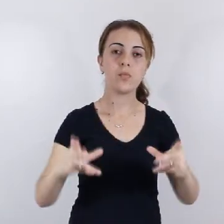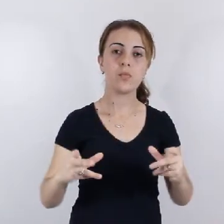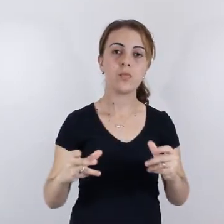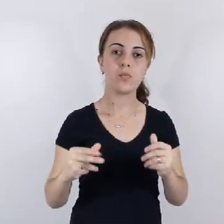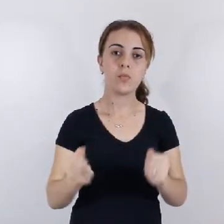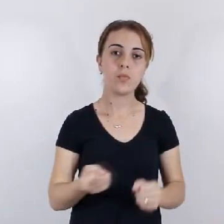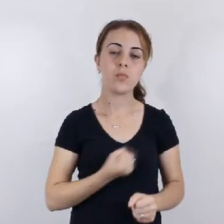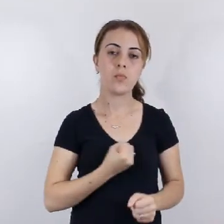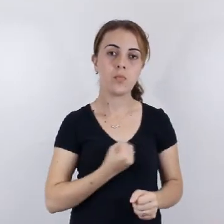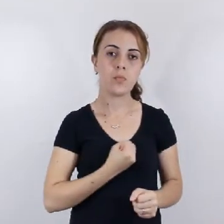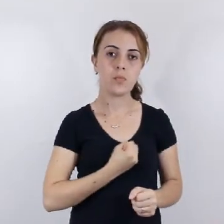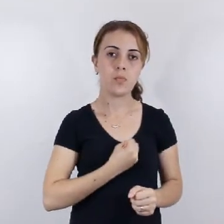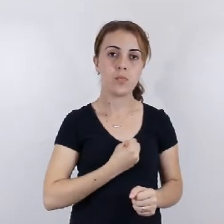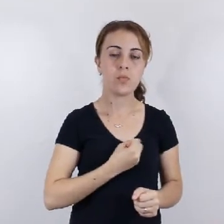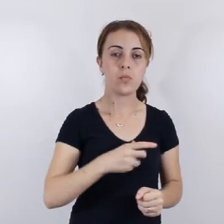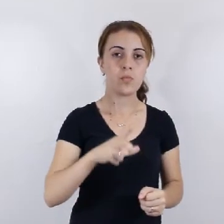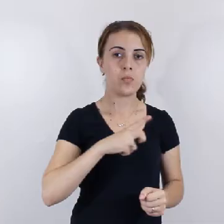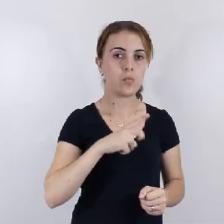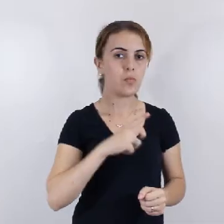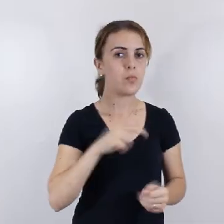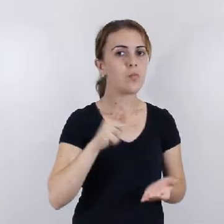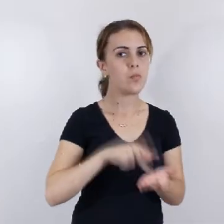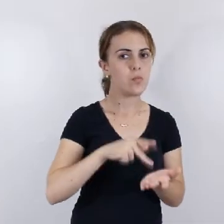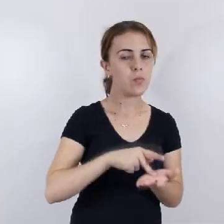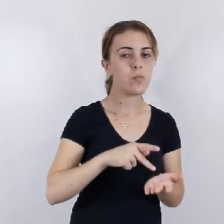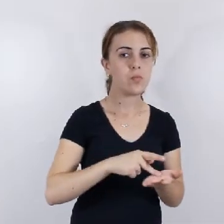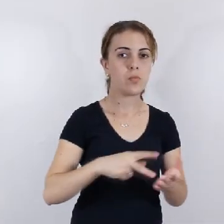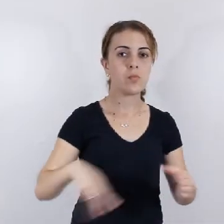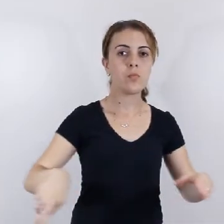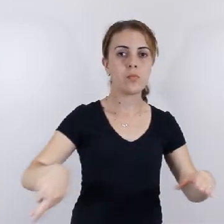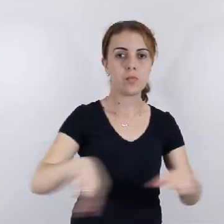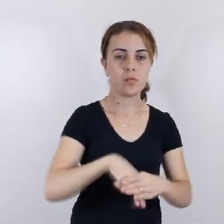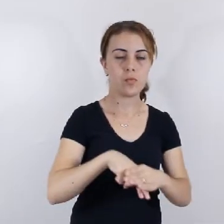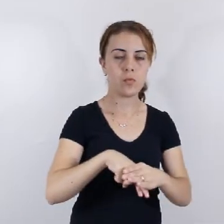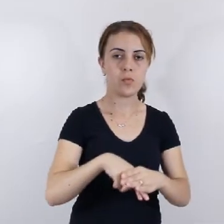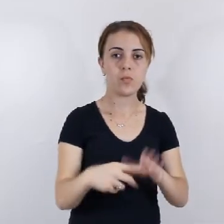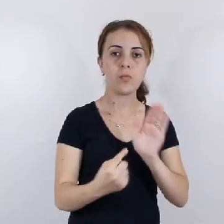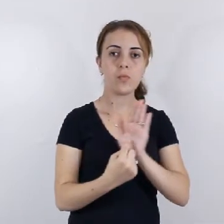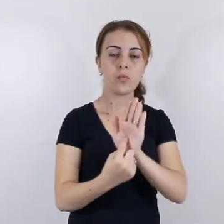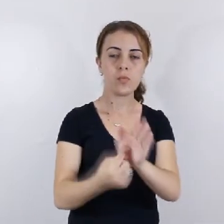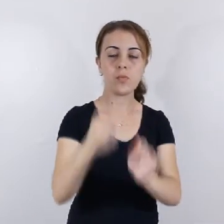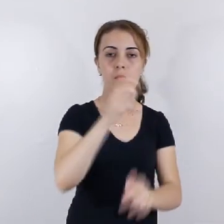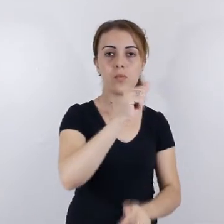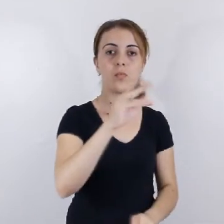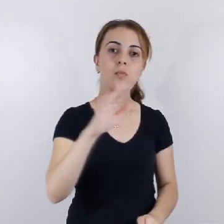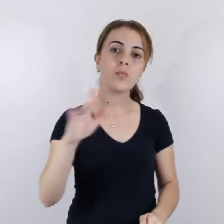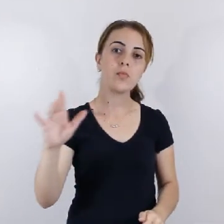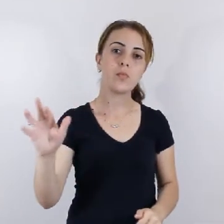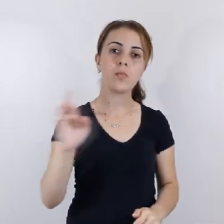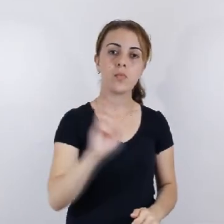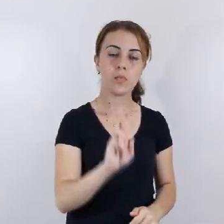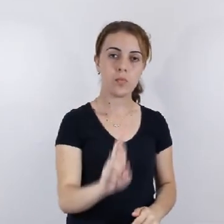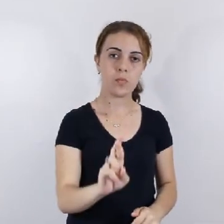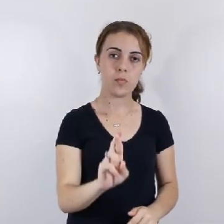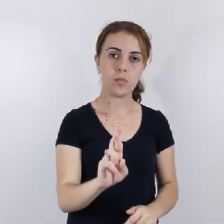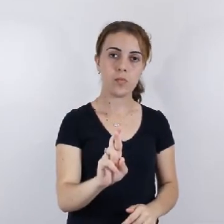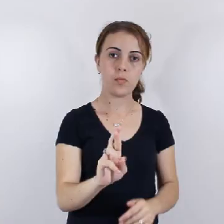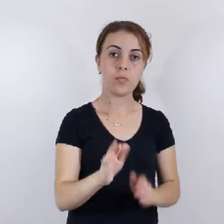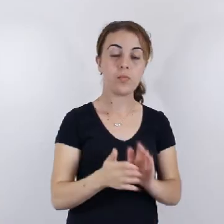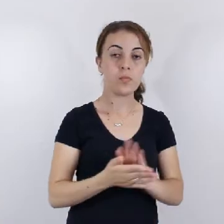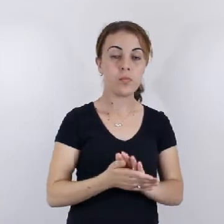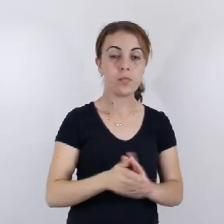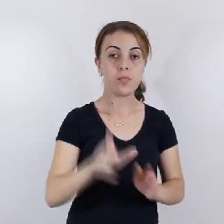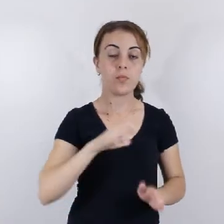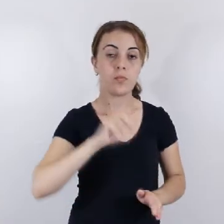pertencentes a algum dos conjuntos que comentamos também faz parte do conjunto dos reais. Esse conjunto é representado pela